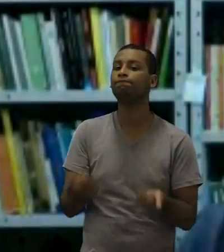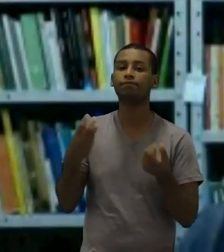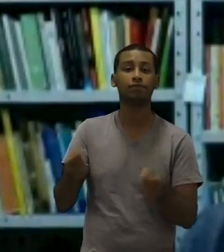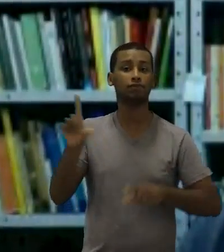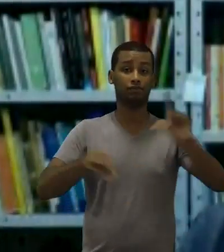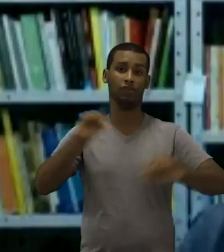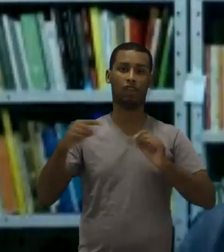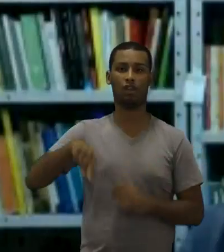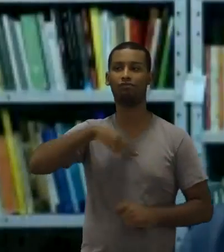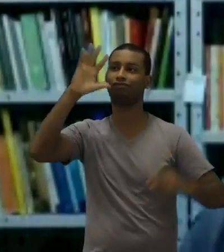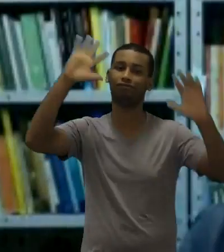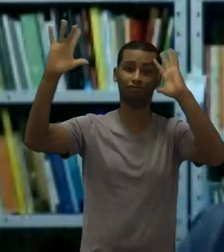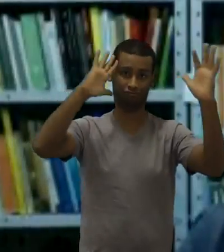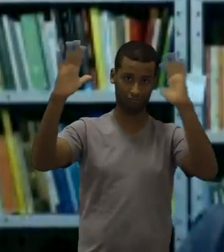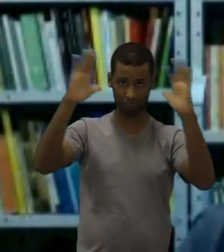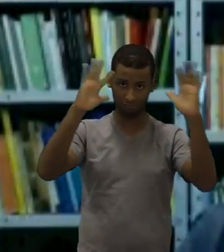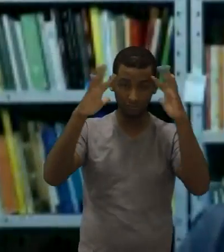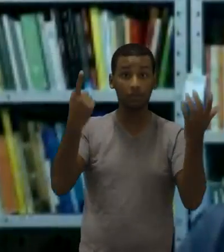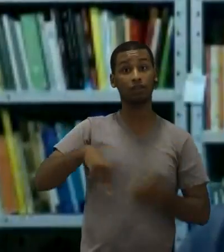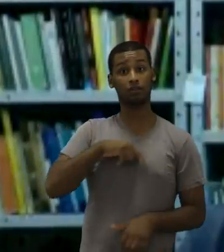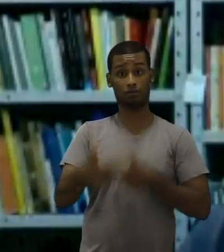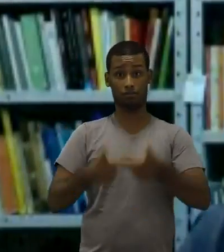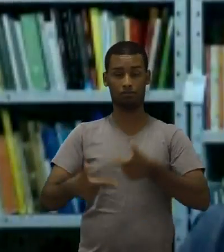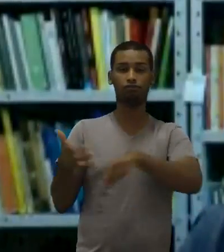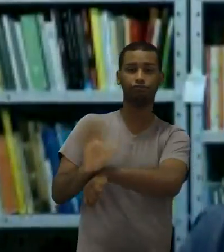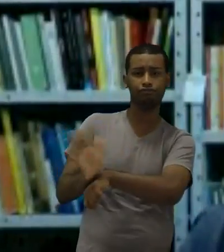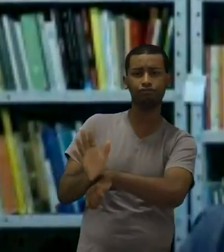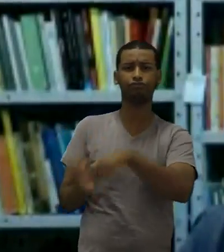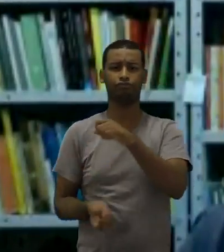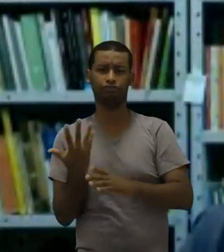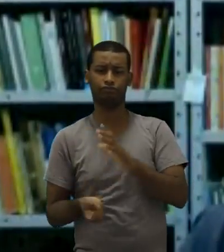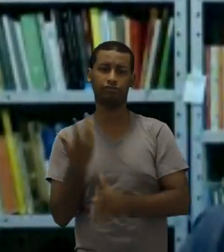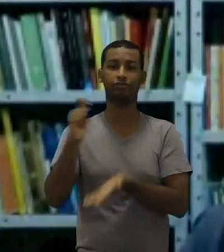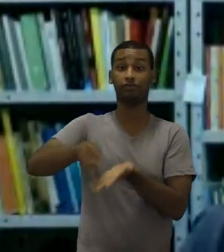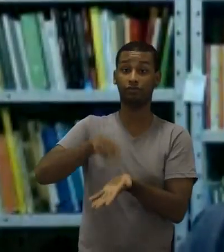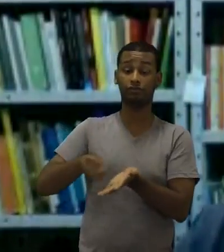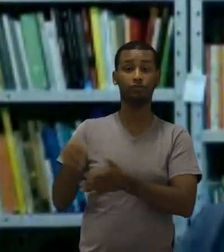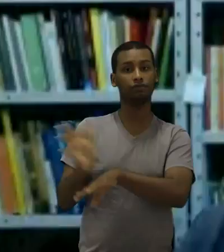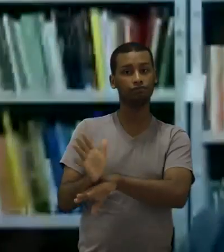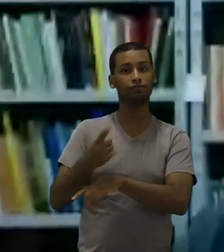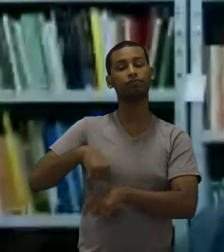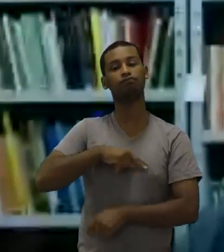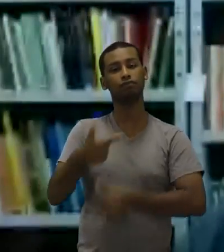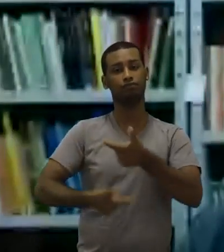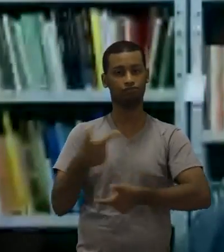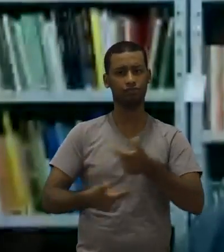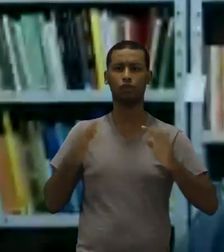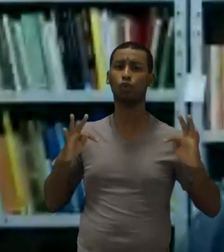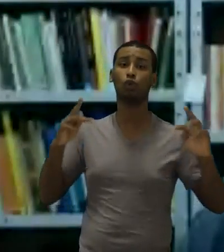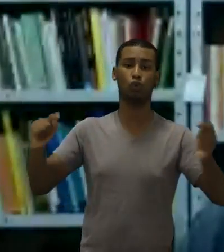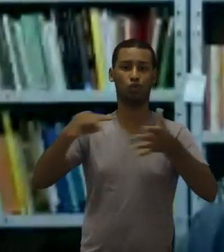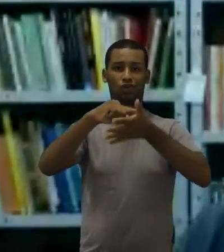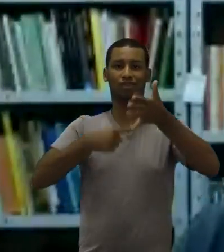uma opção pela criatividade. Como a gente trabalha com cinema, produzindo e escrevendo filmes, nós trabalhamos com todos